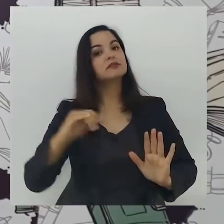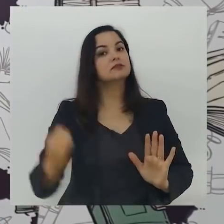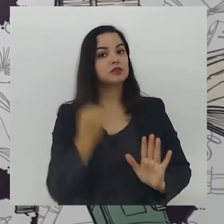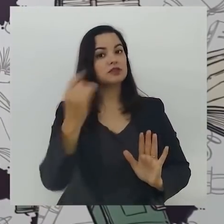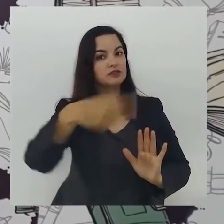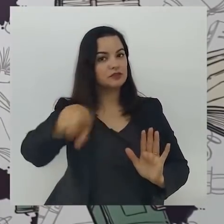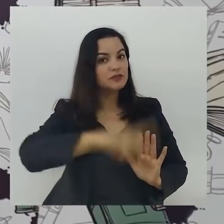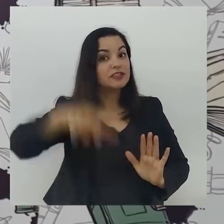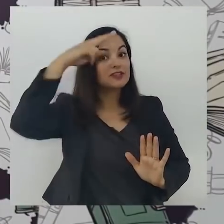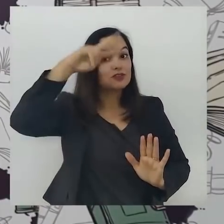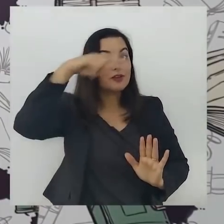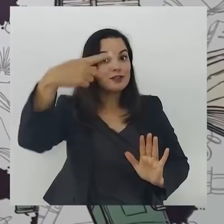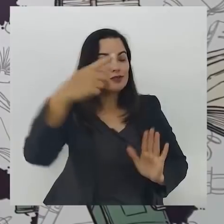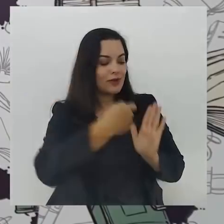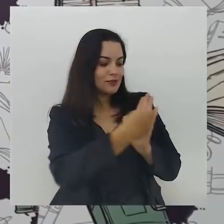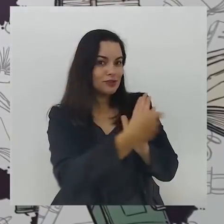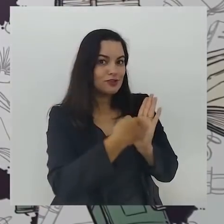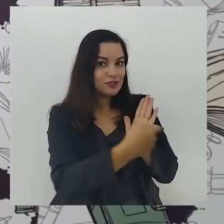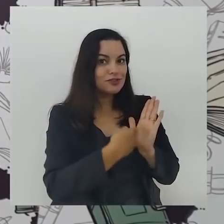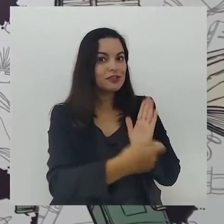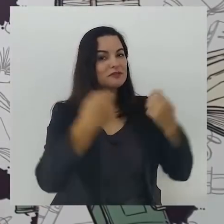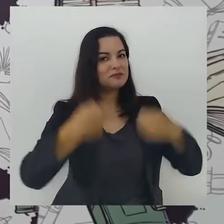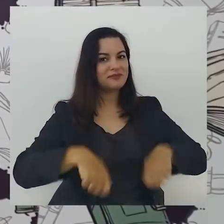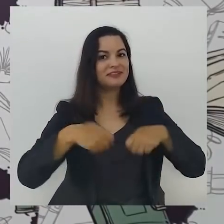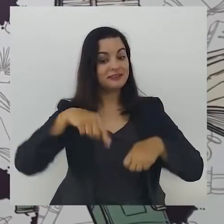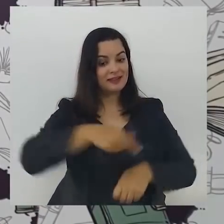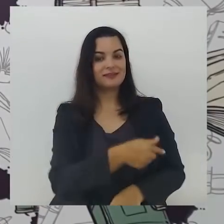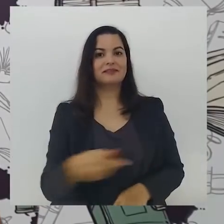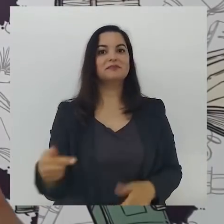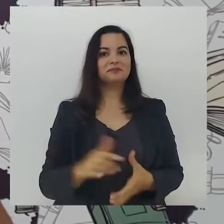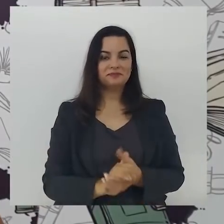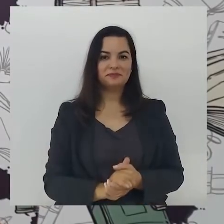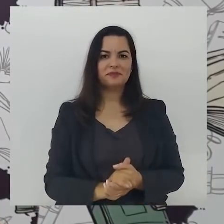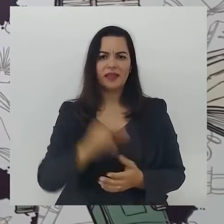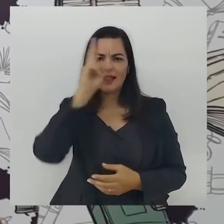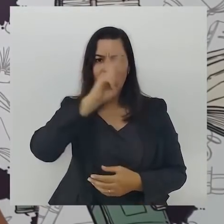vocês registrem o pedacinho da sua história essa semana.